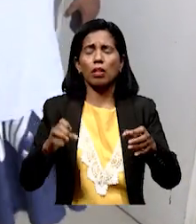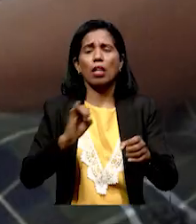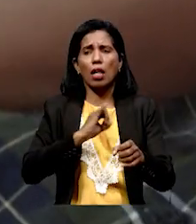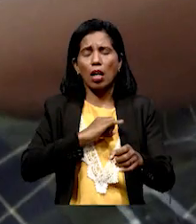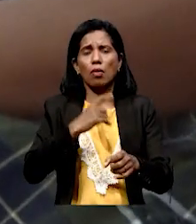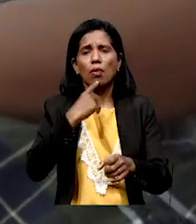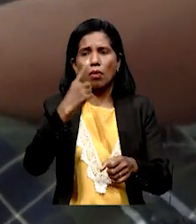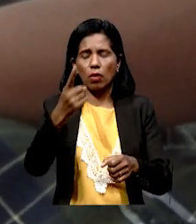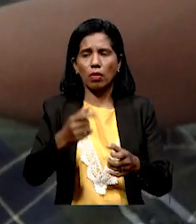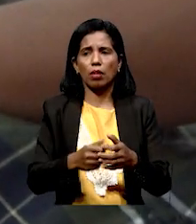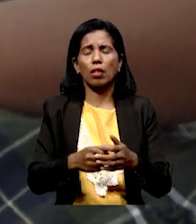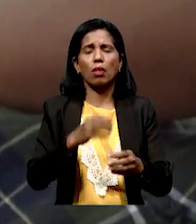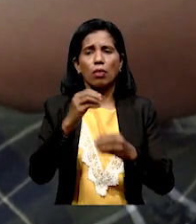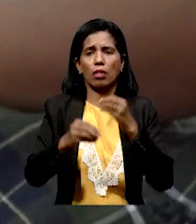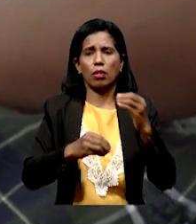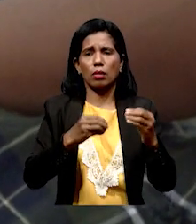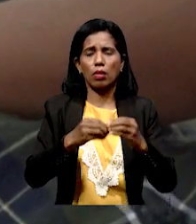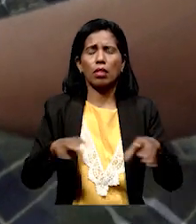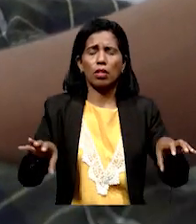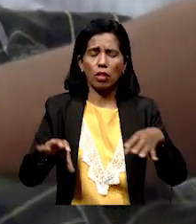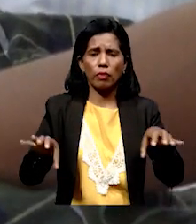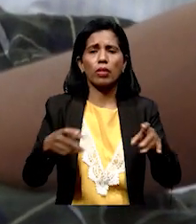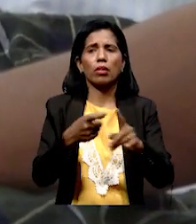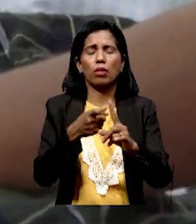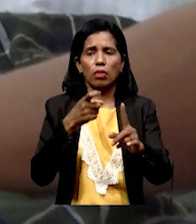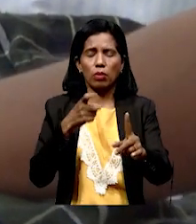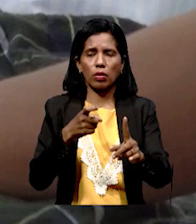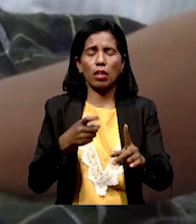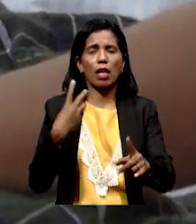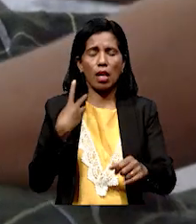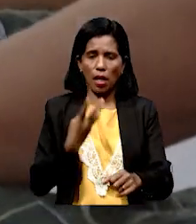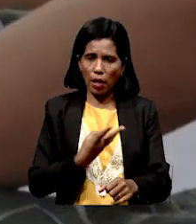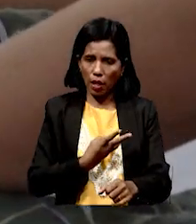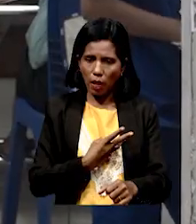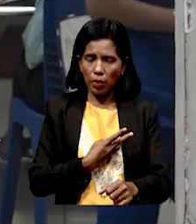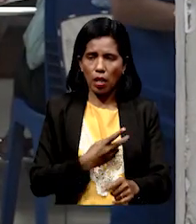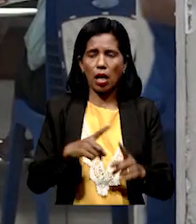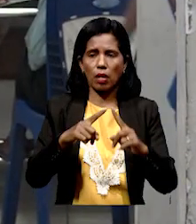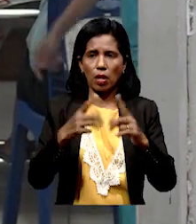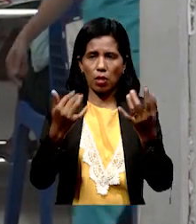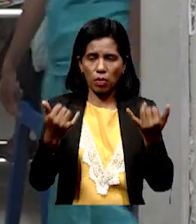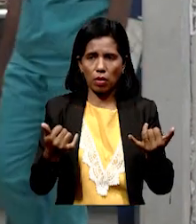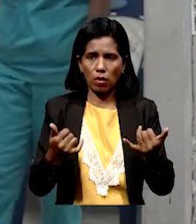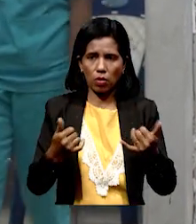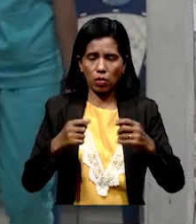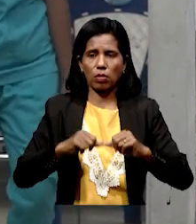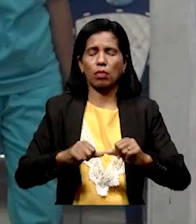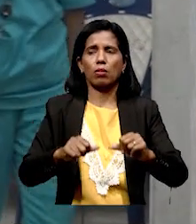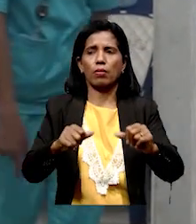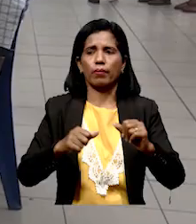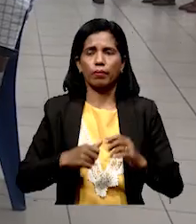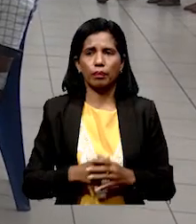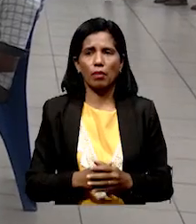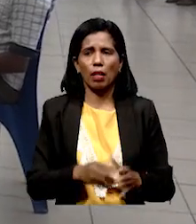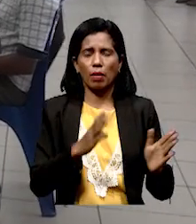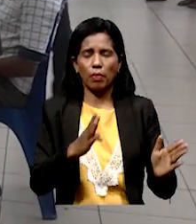haukulia, ne kata esforço gusi atansira ami nema unha loro halau hela.